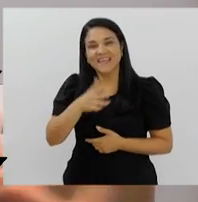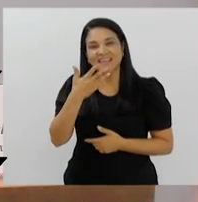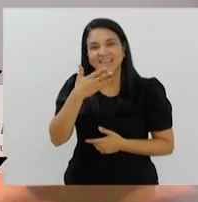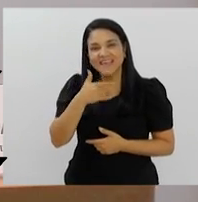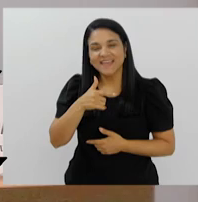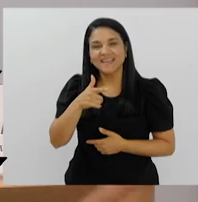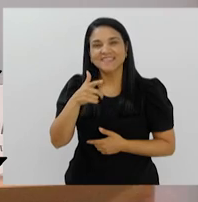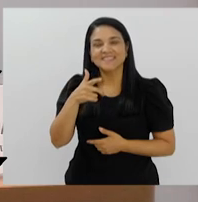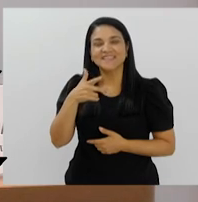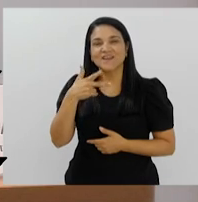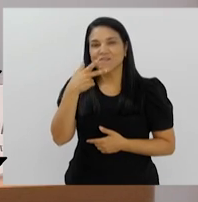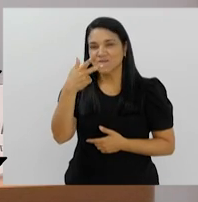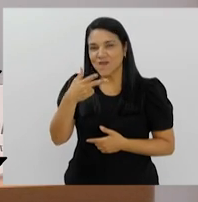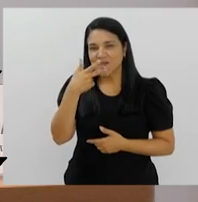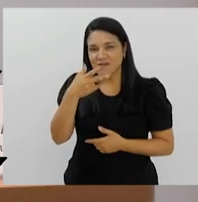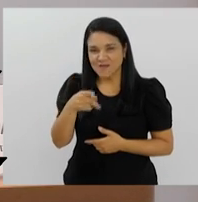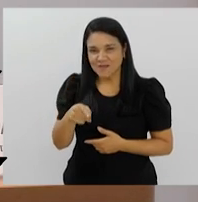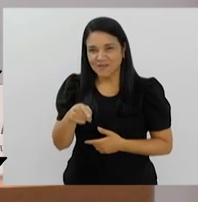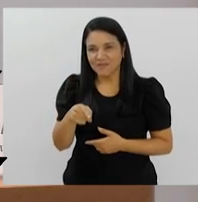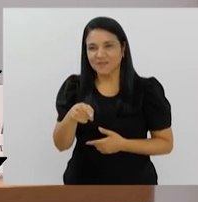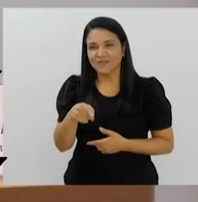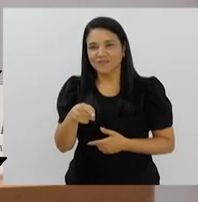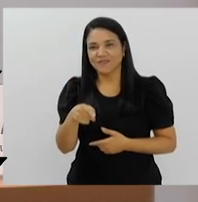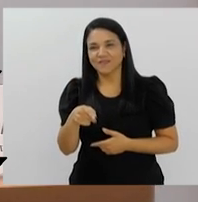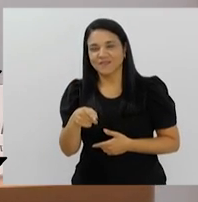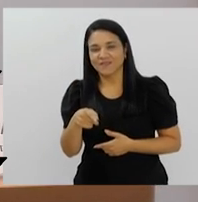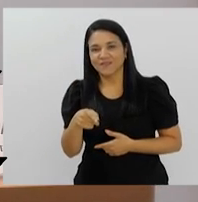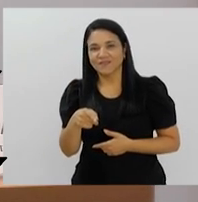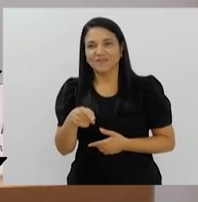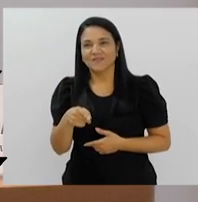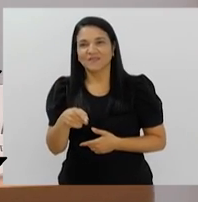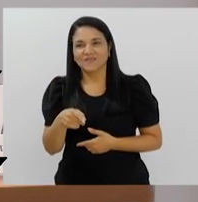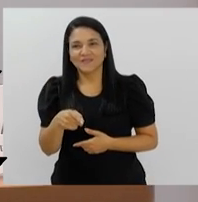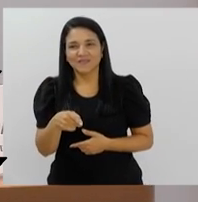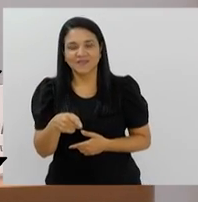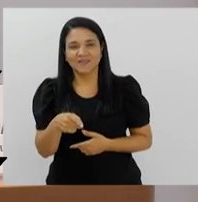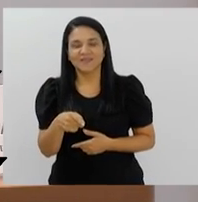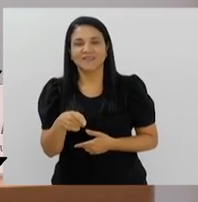Você agora tá falando mais importante aqui desculpa